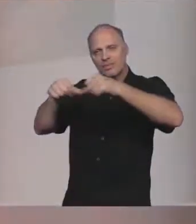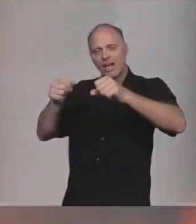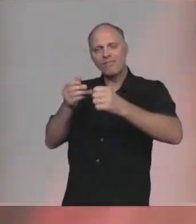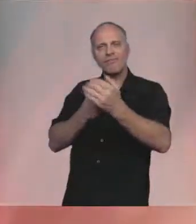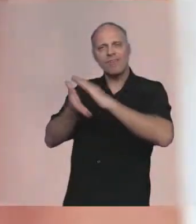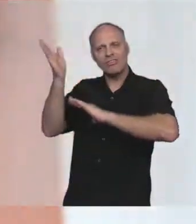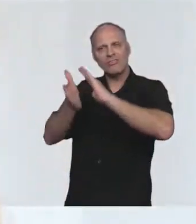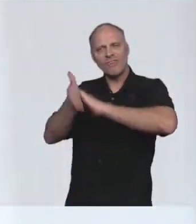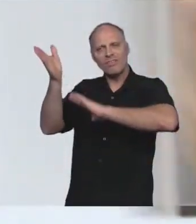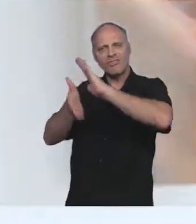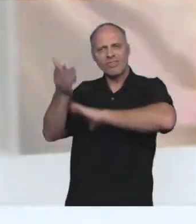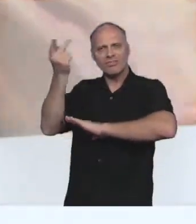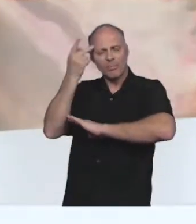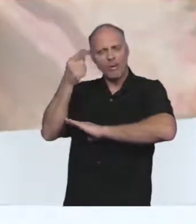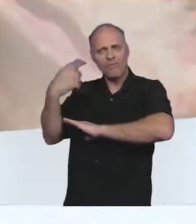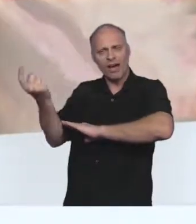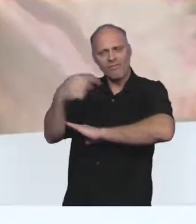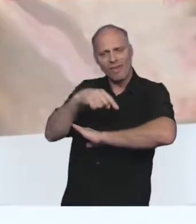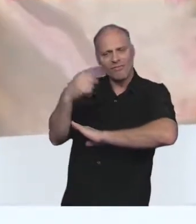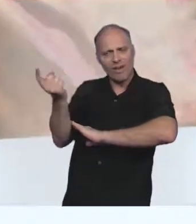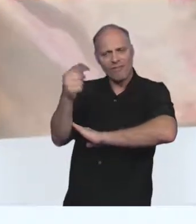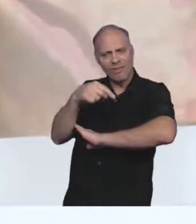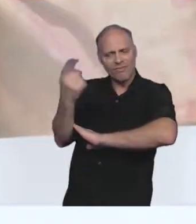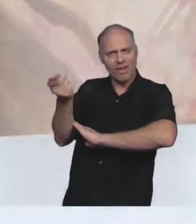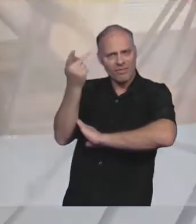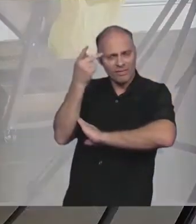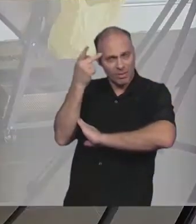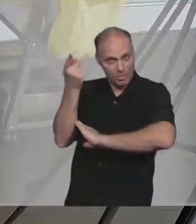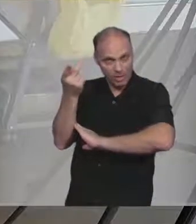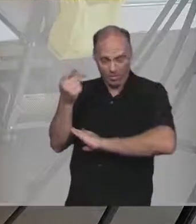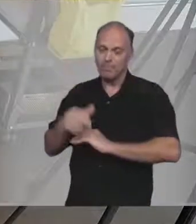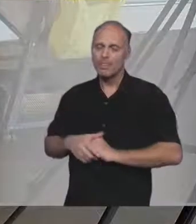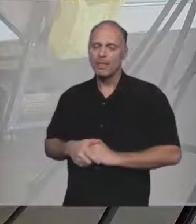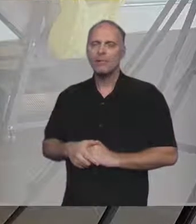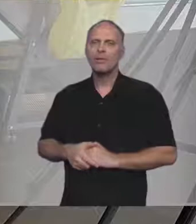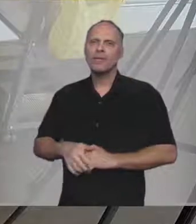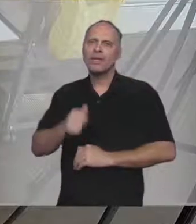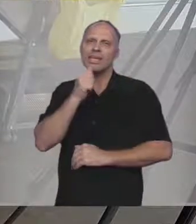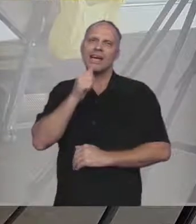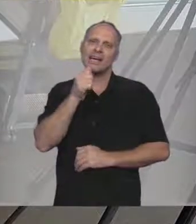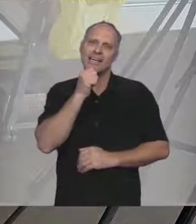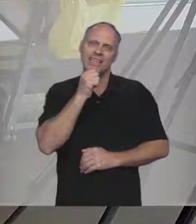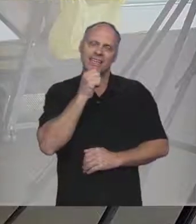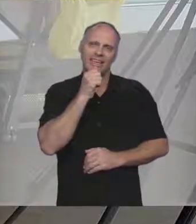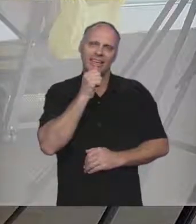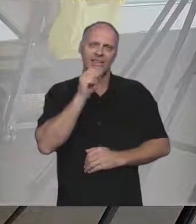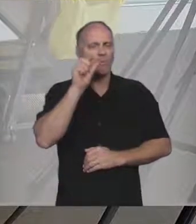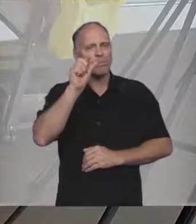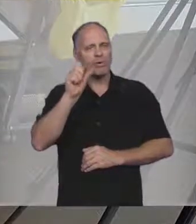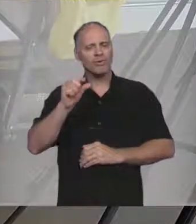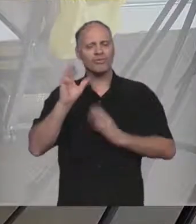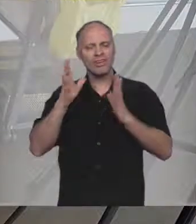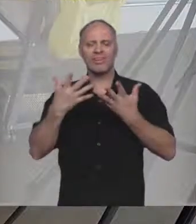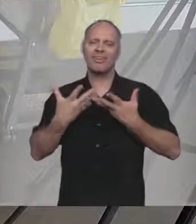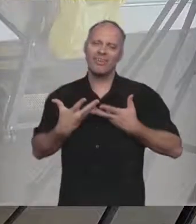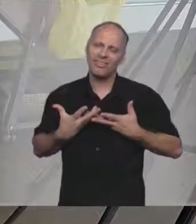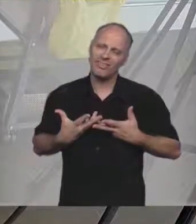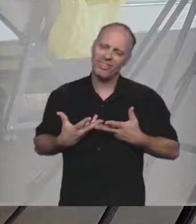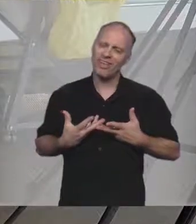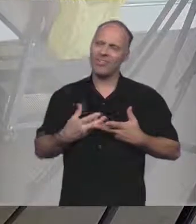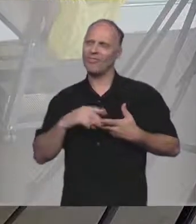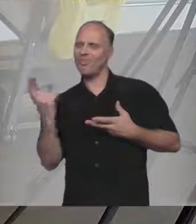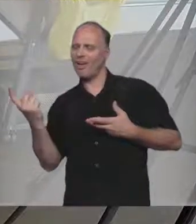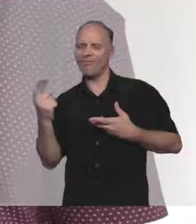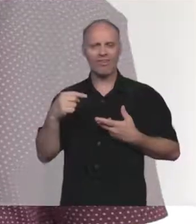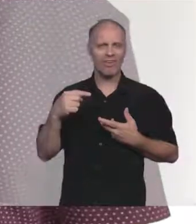muito a São Paulo, ia e voltava. E aí estava um pouco cansativo